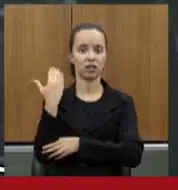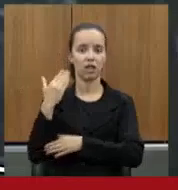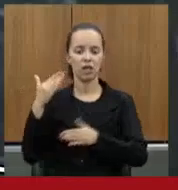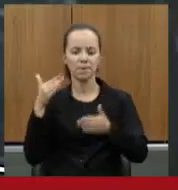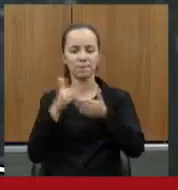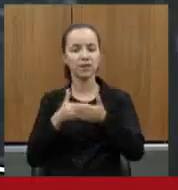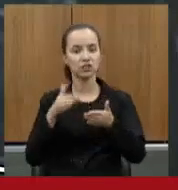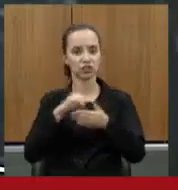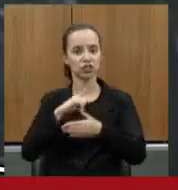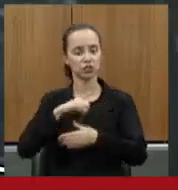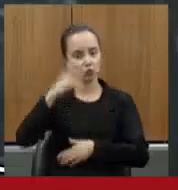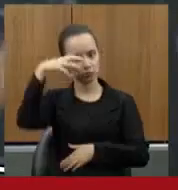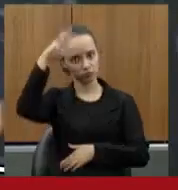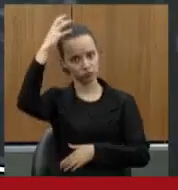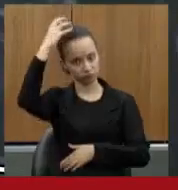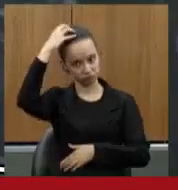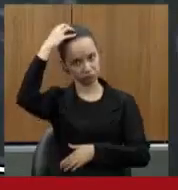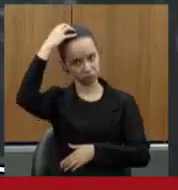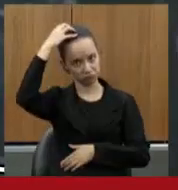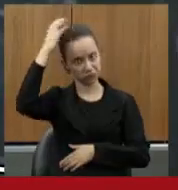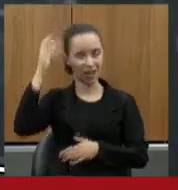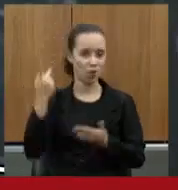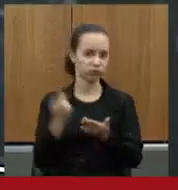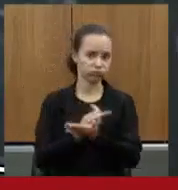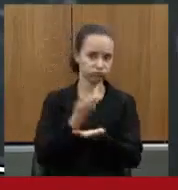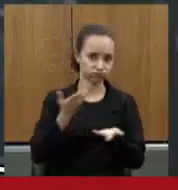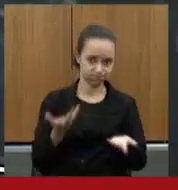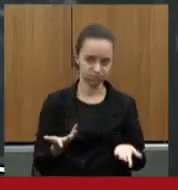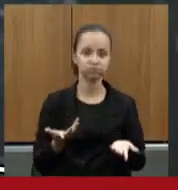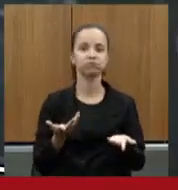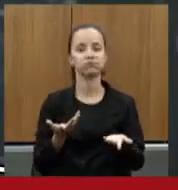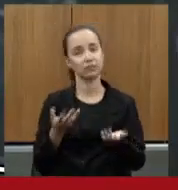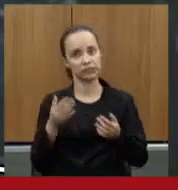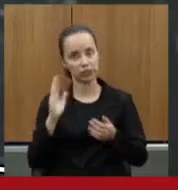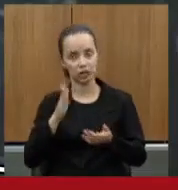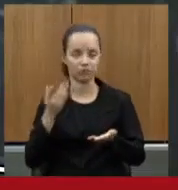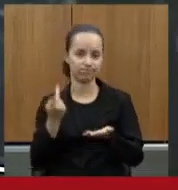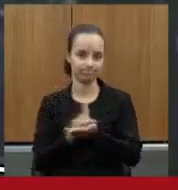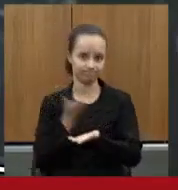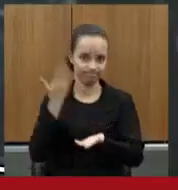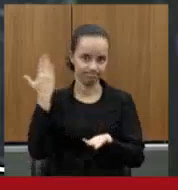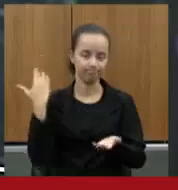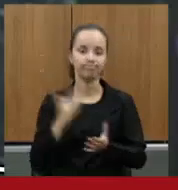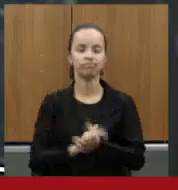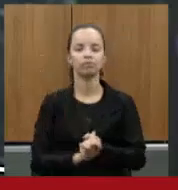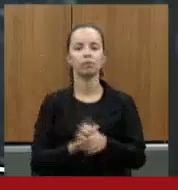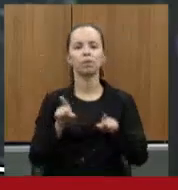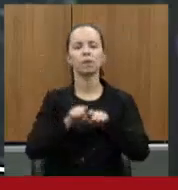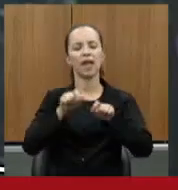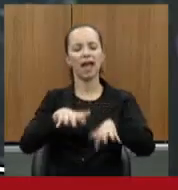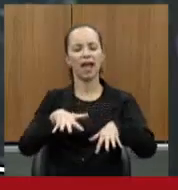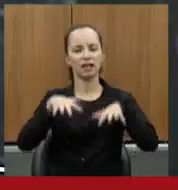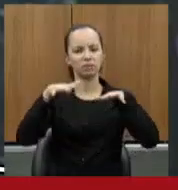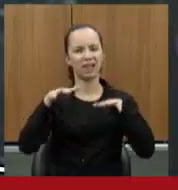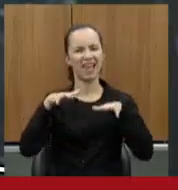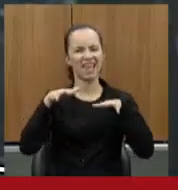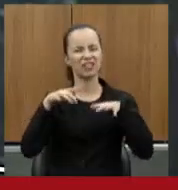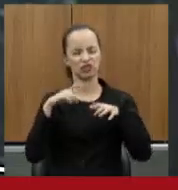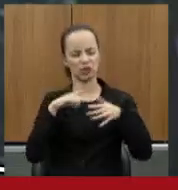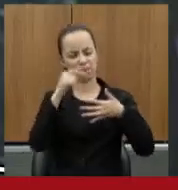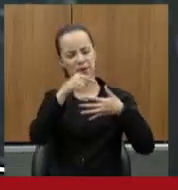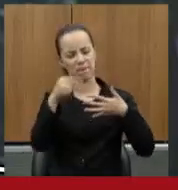que é o problema que se previa que ia acontecer e acabou acontecendo. A Assembleia se ocupou de vários